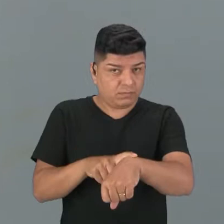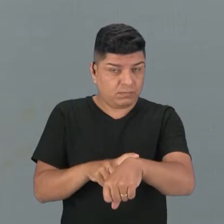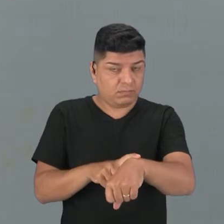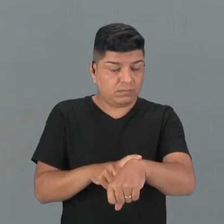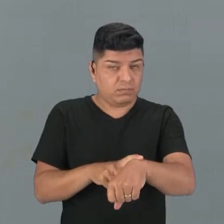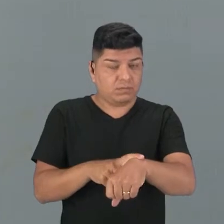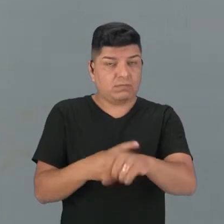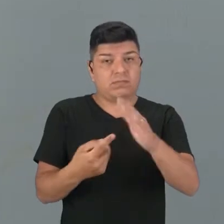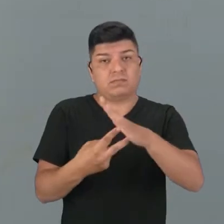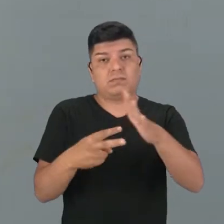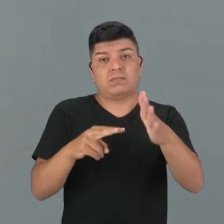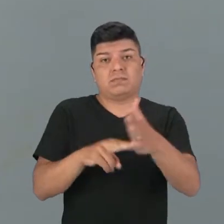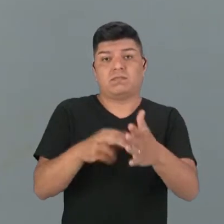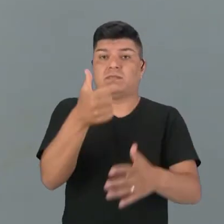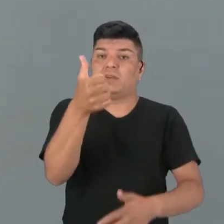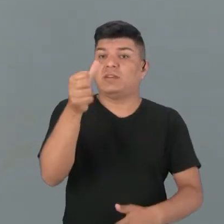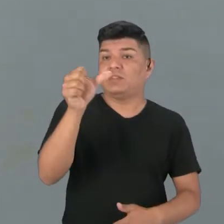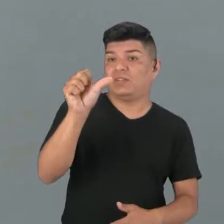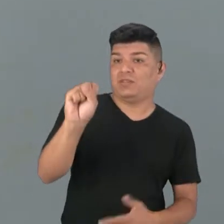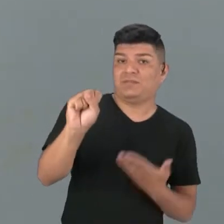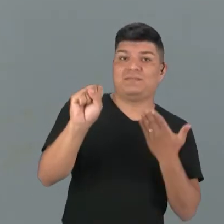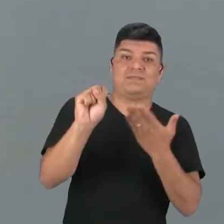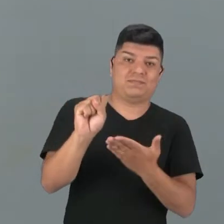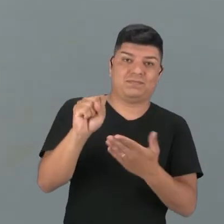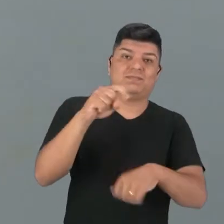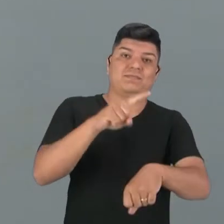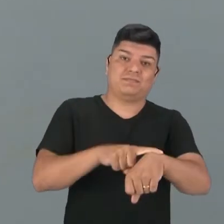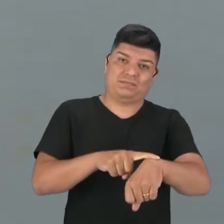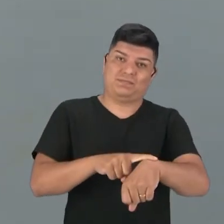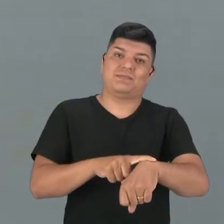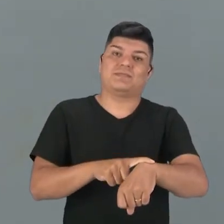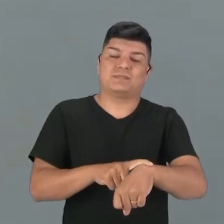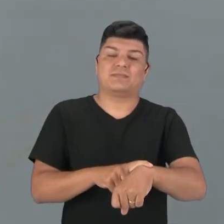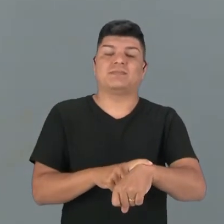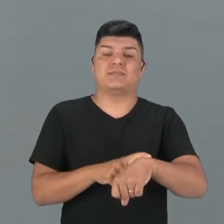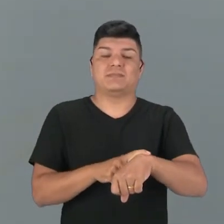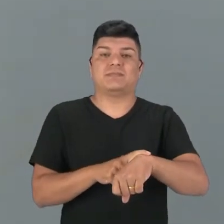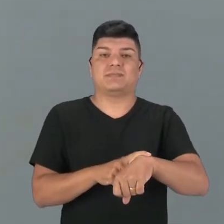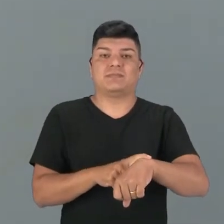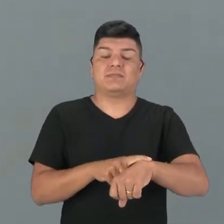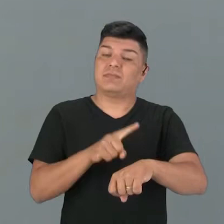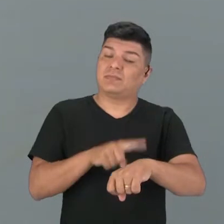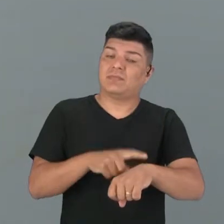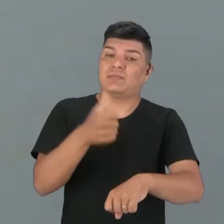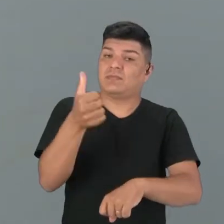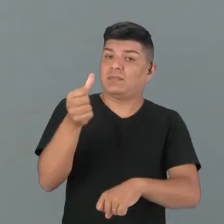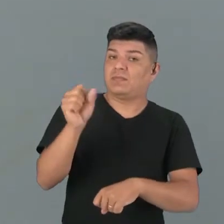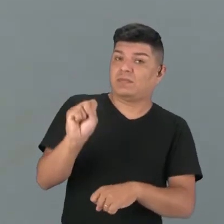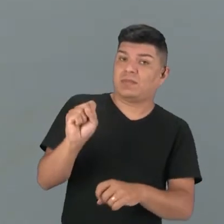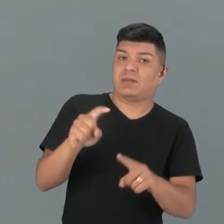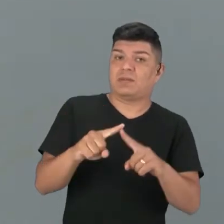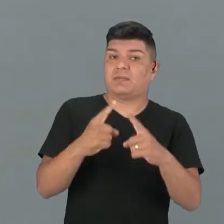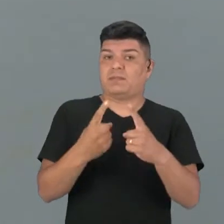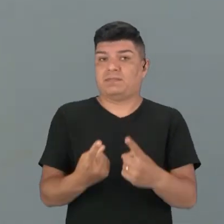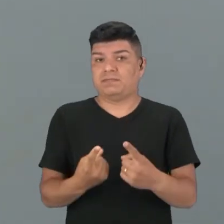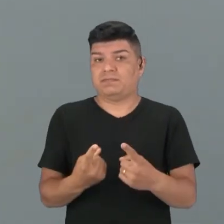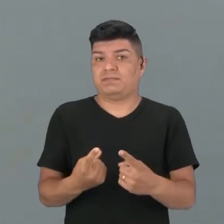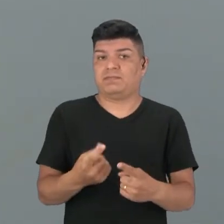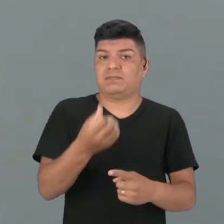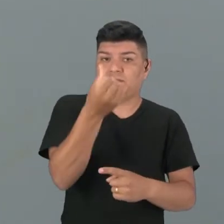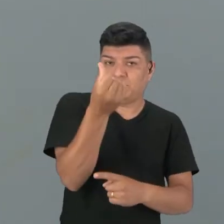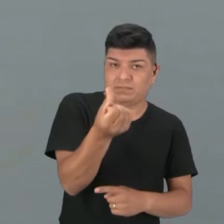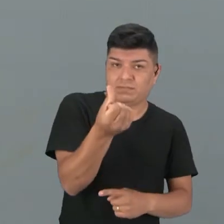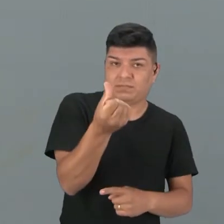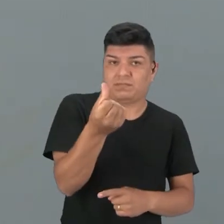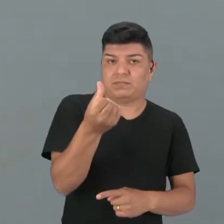horas da tarde é 18 horas. Então, aqui é 18 horas. Mas ele falou 18 horas e 45